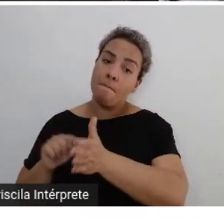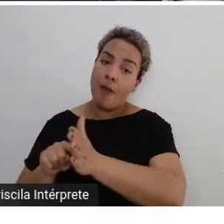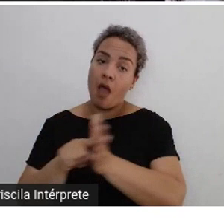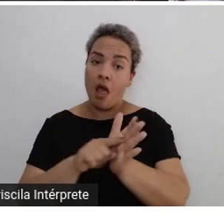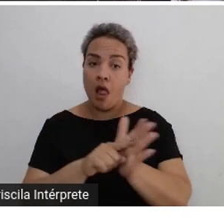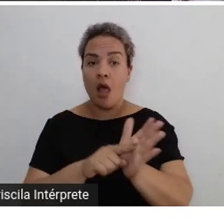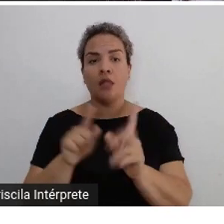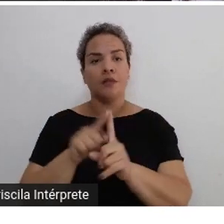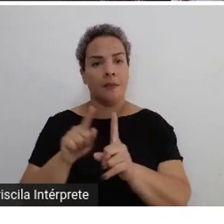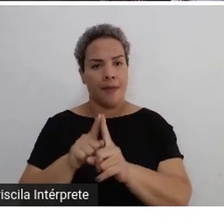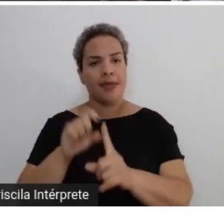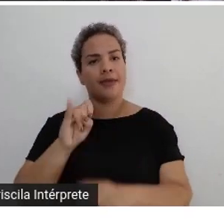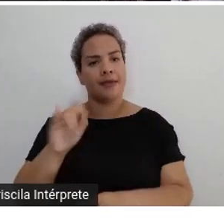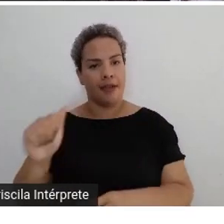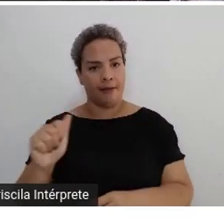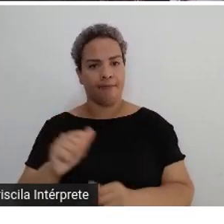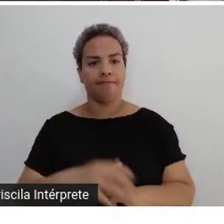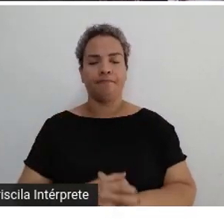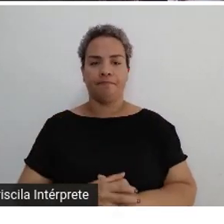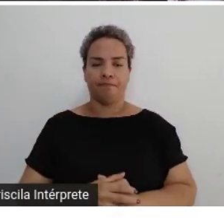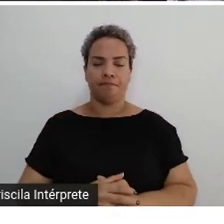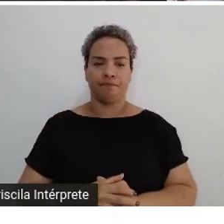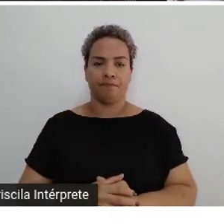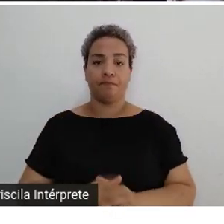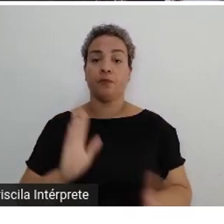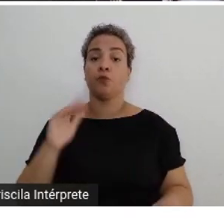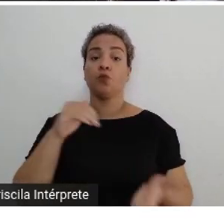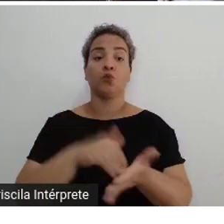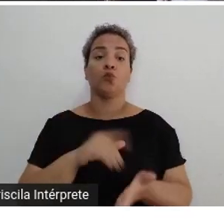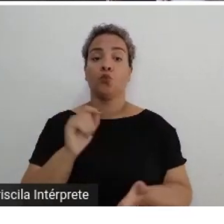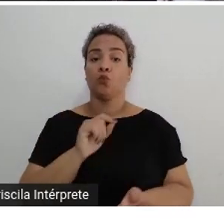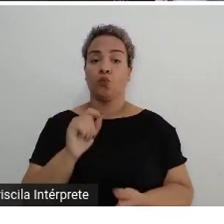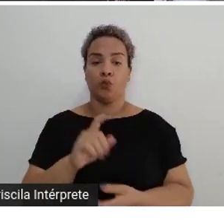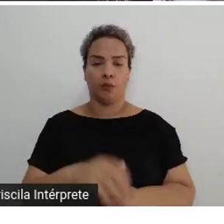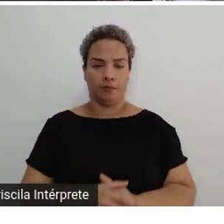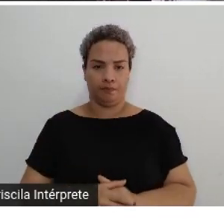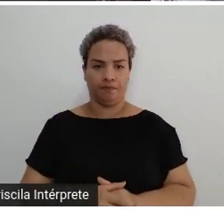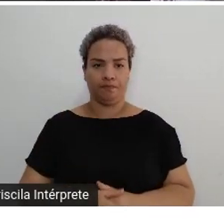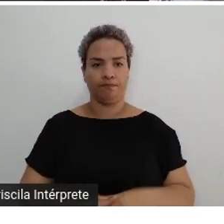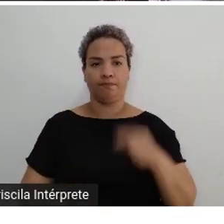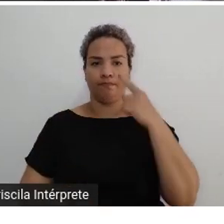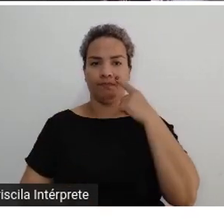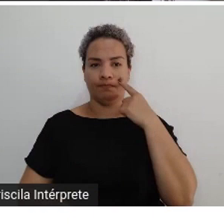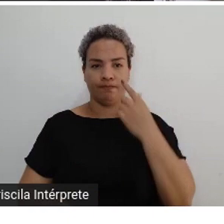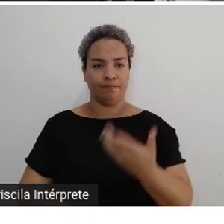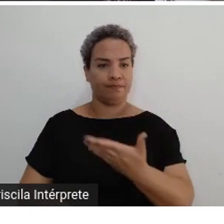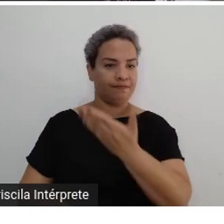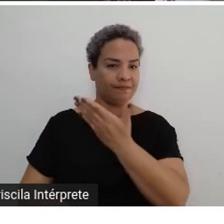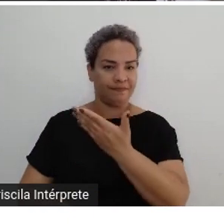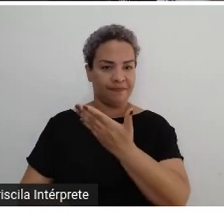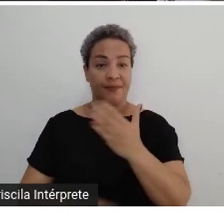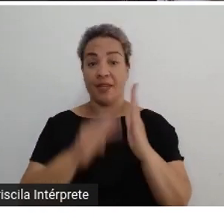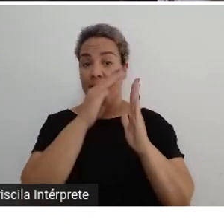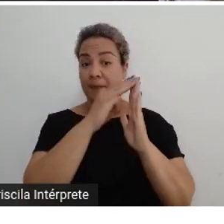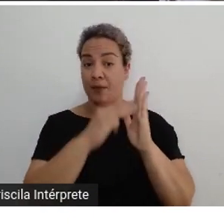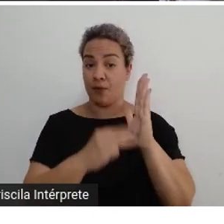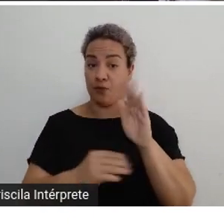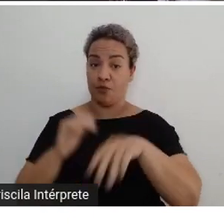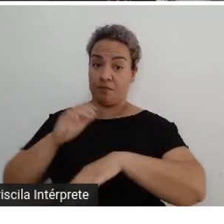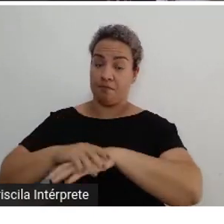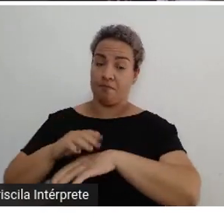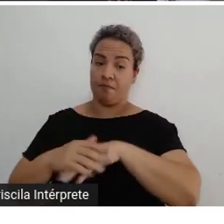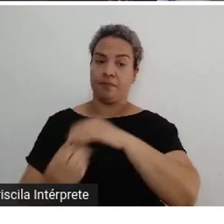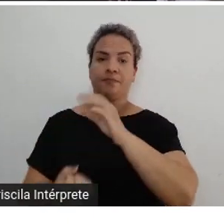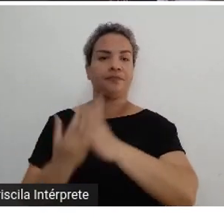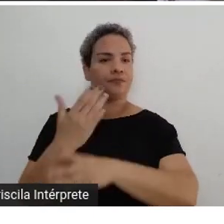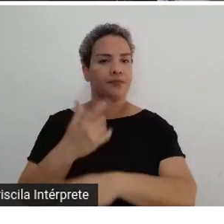inteligência artificial. E por último, eu trouxe aqui uma metodologia que eu criei, e aí eu ousei